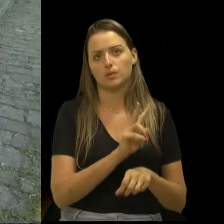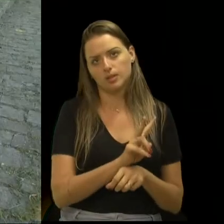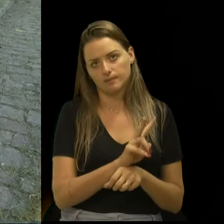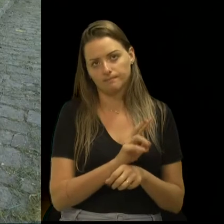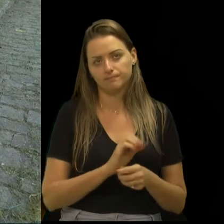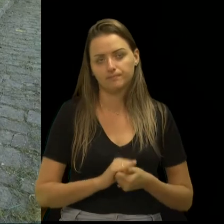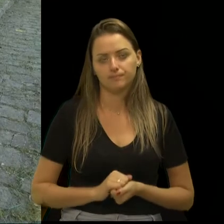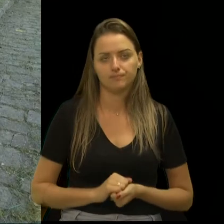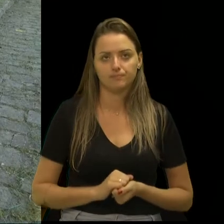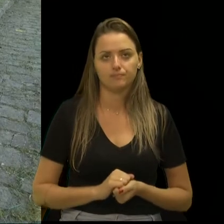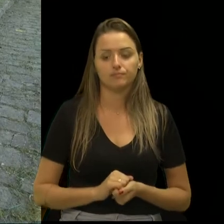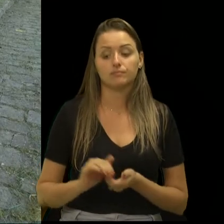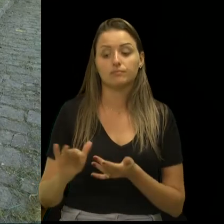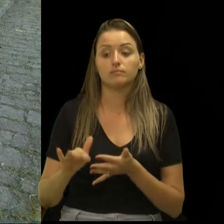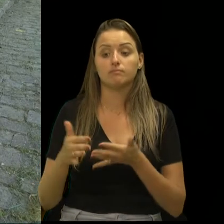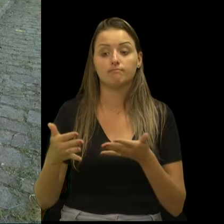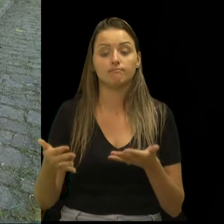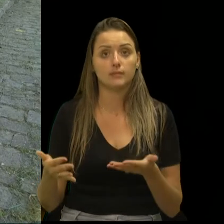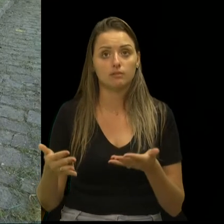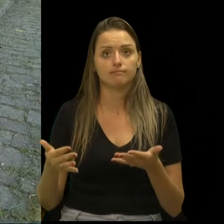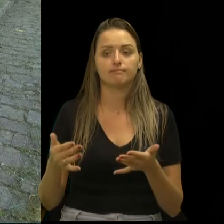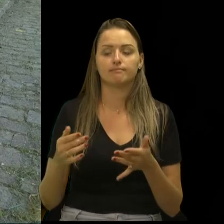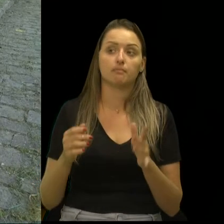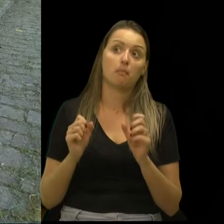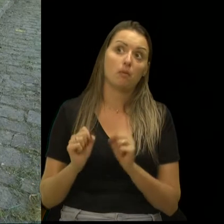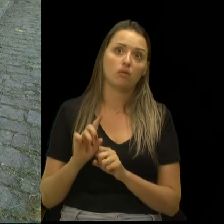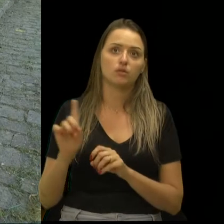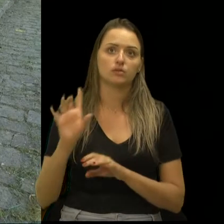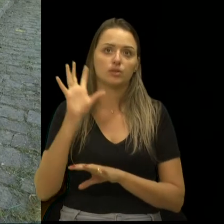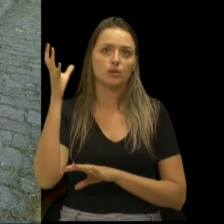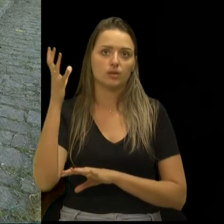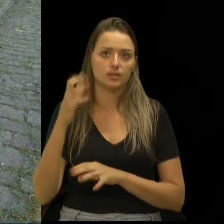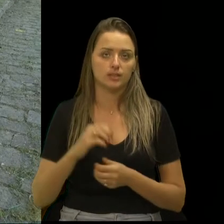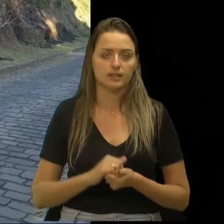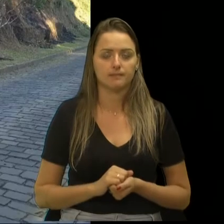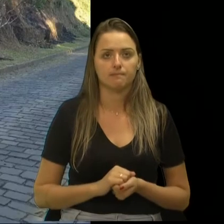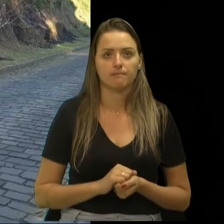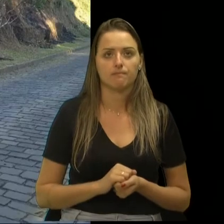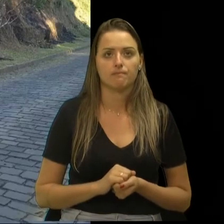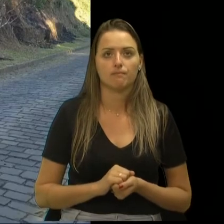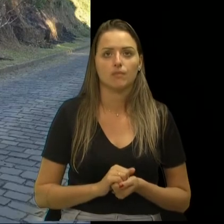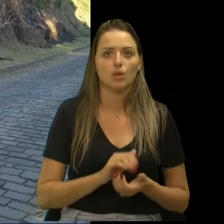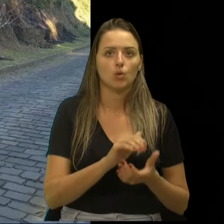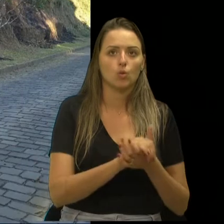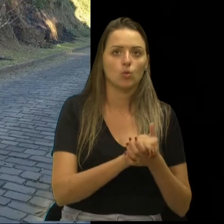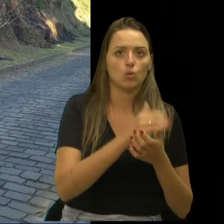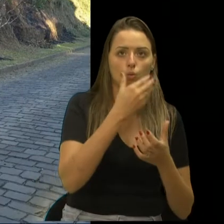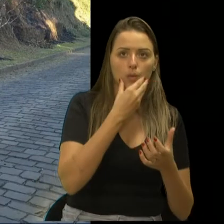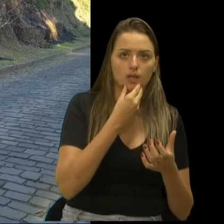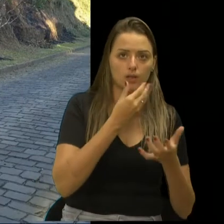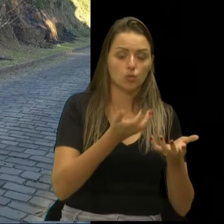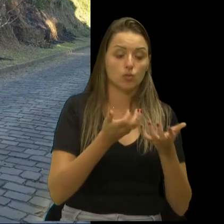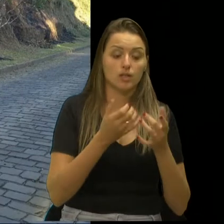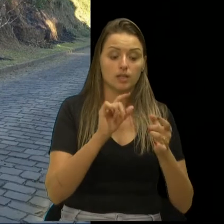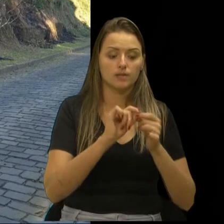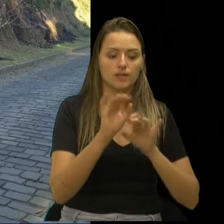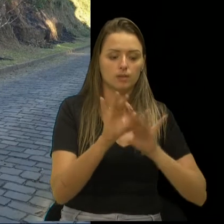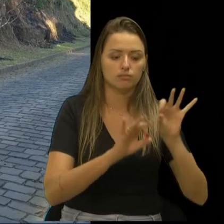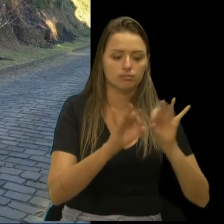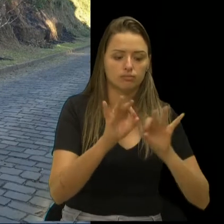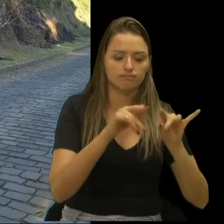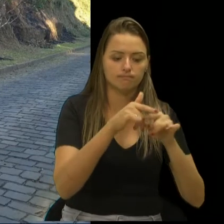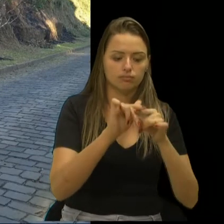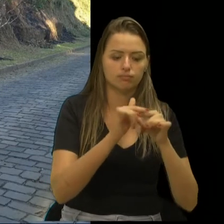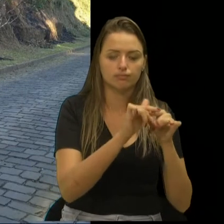penalizado. Então, talvez não tivesse acontecido isso. O marido quis fazer um pouco mais,